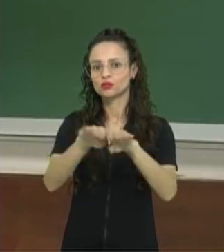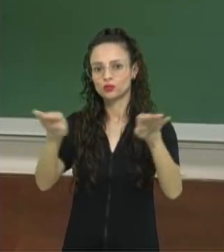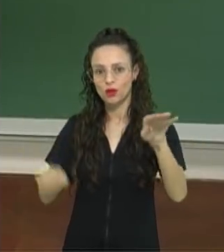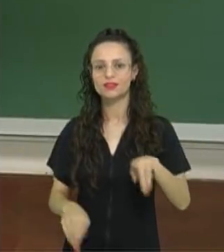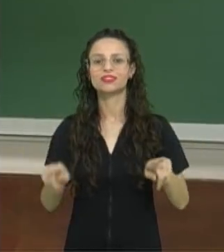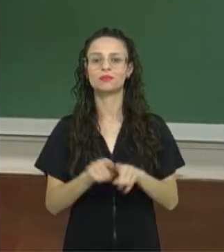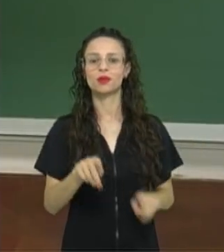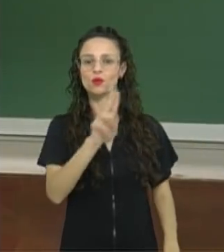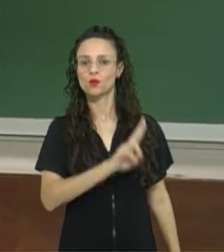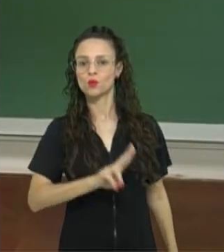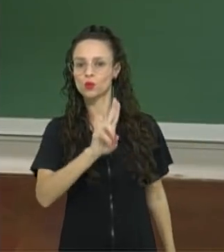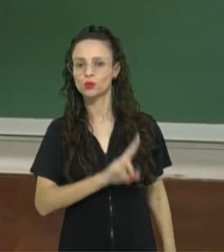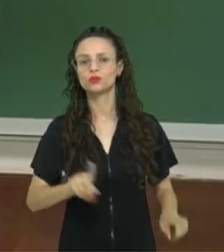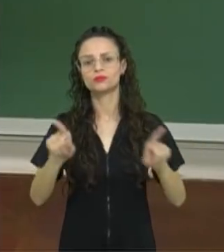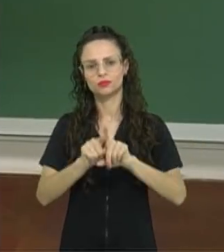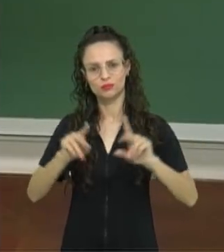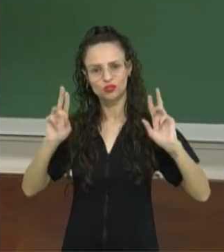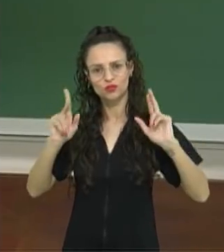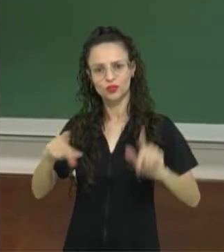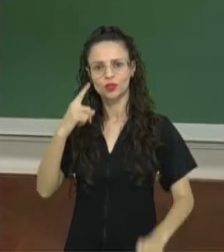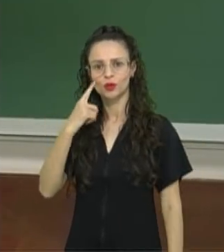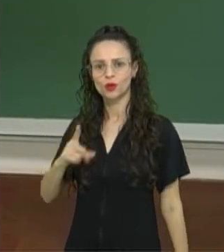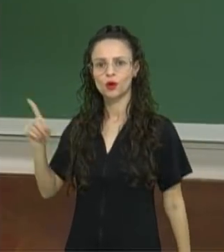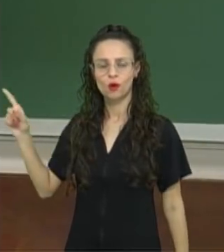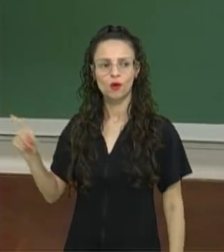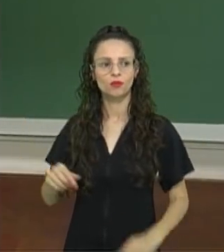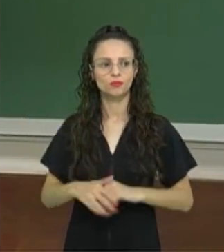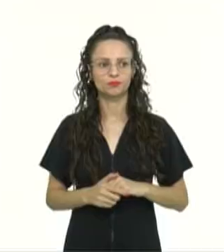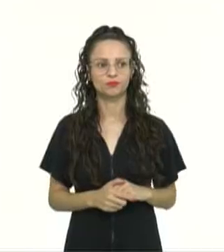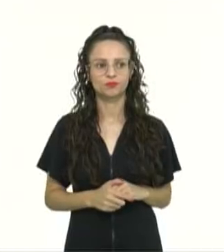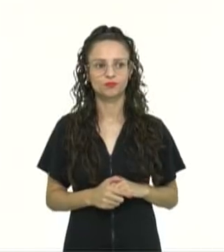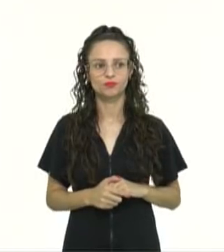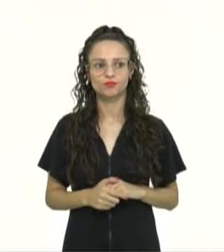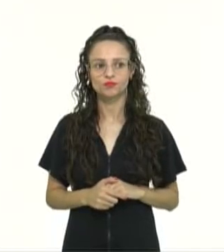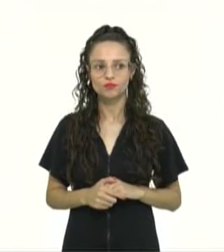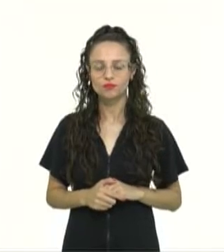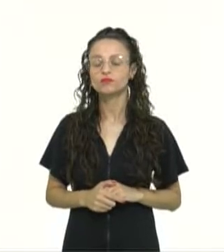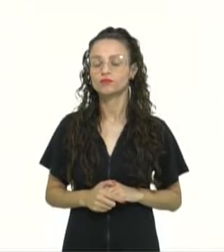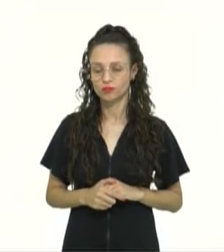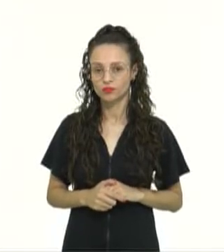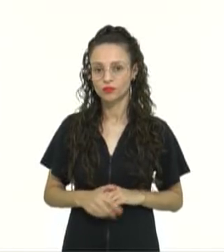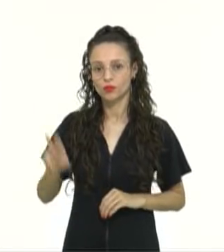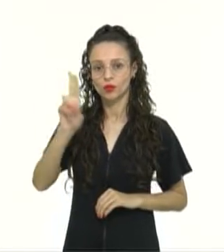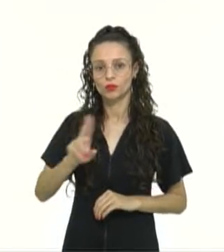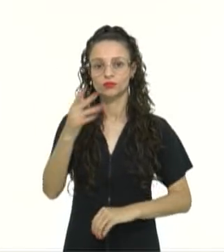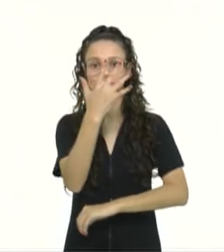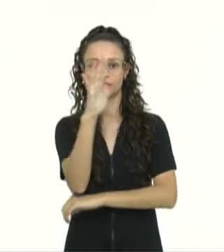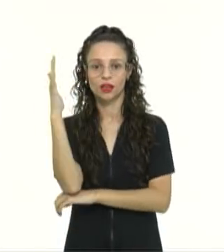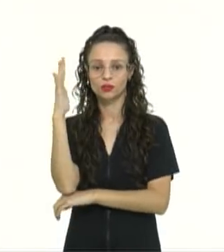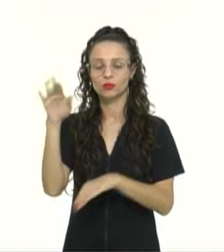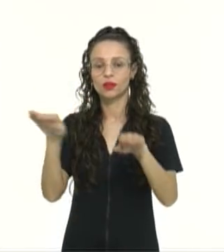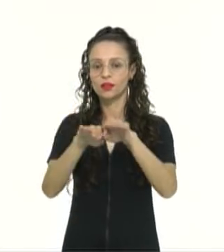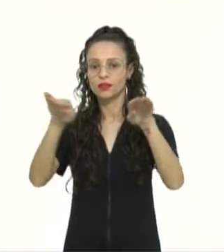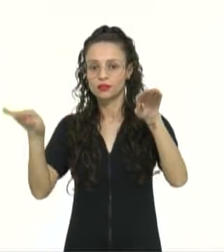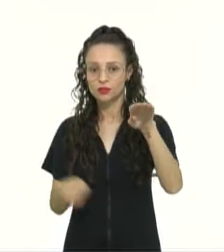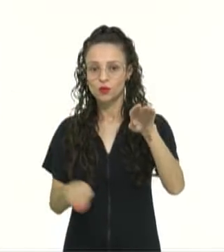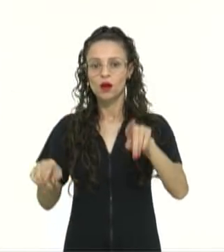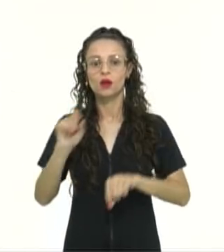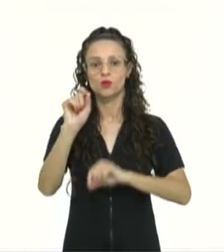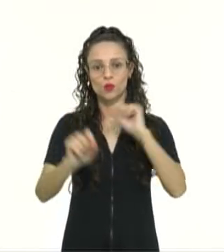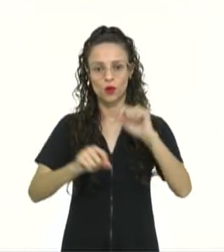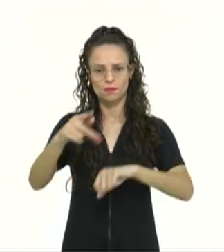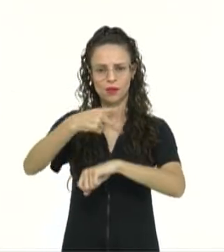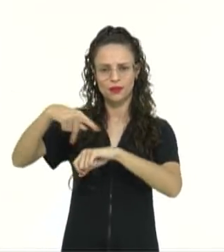também. Então, vejam essa figura aqui, O consumo dos recursos naturais é desigual entre